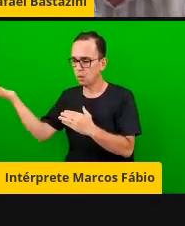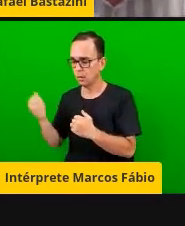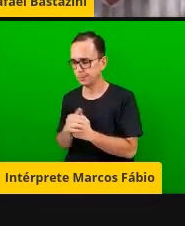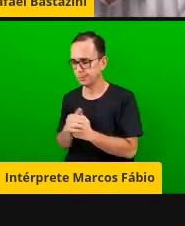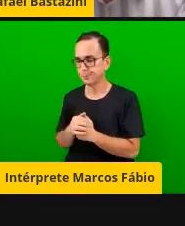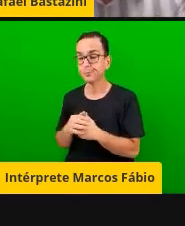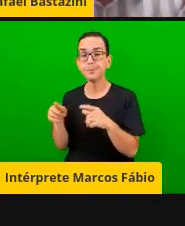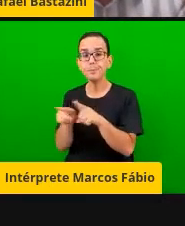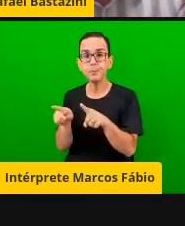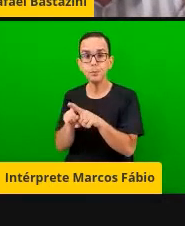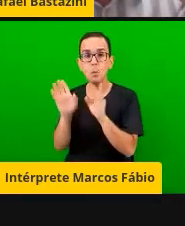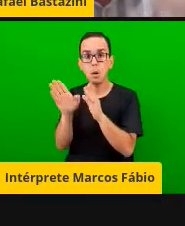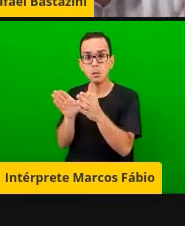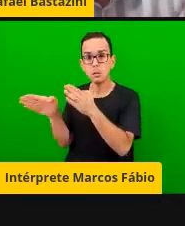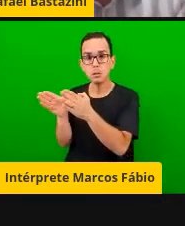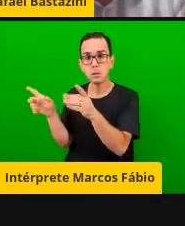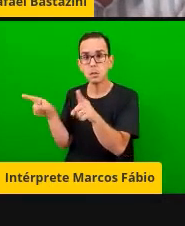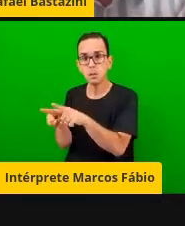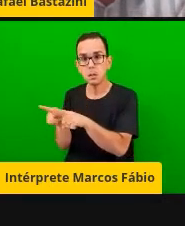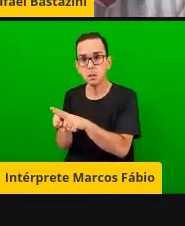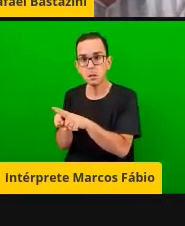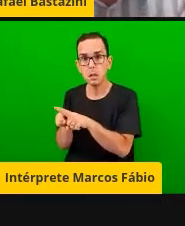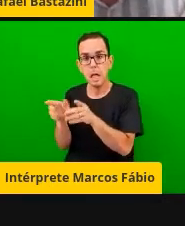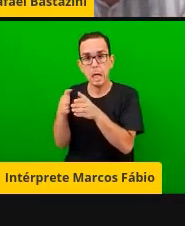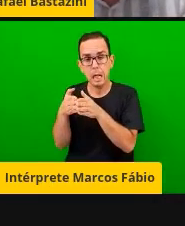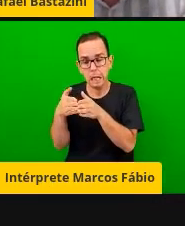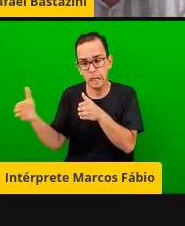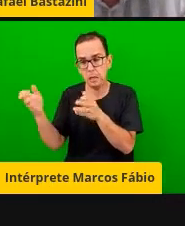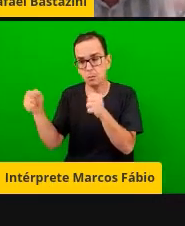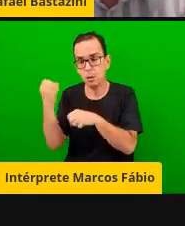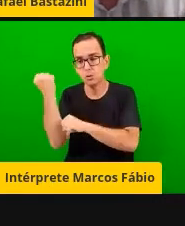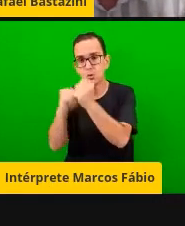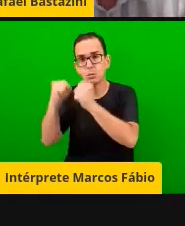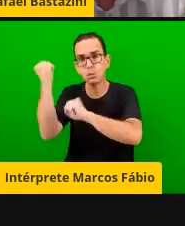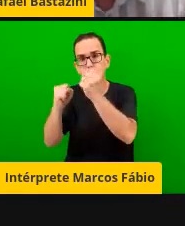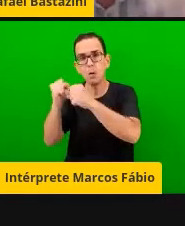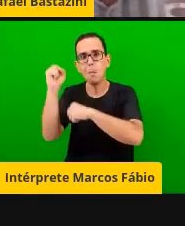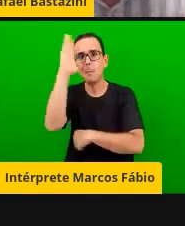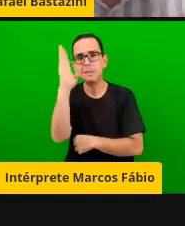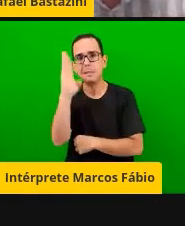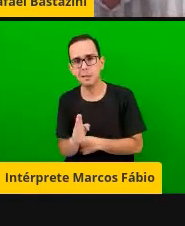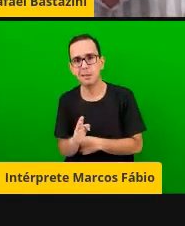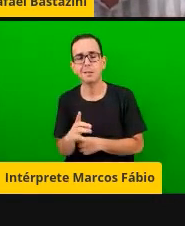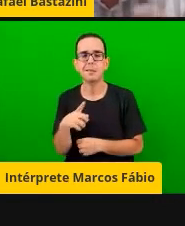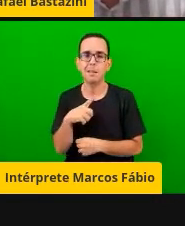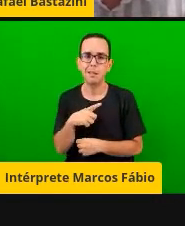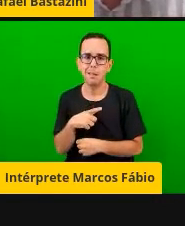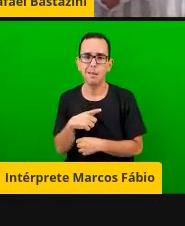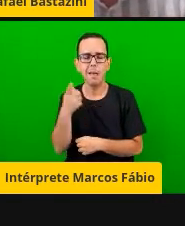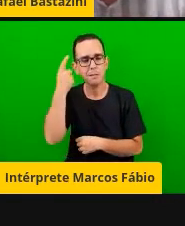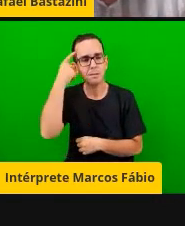fazer um paralelo com aquele período de industrialização brasileira, que também passou por essas ideias, né?